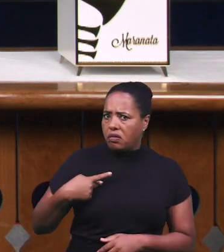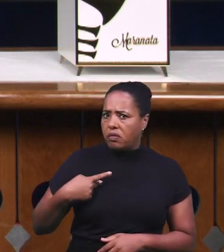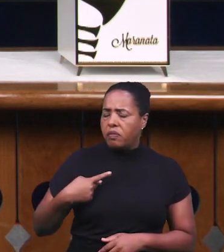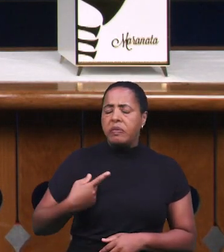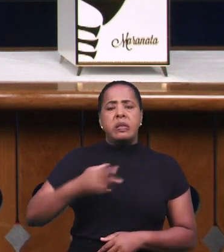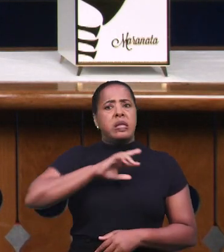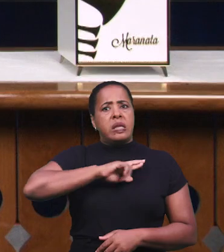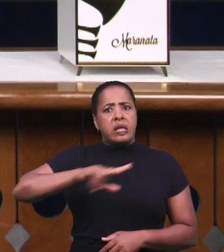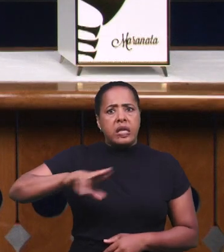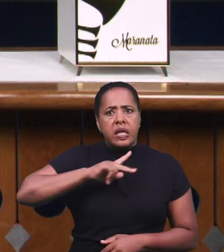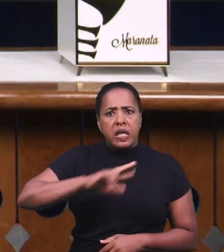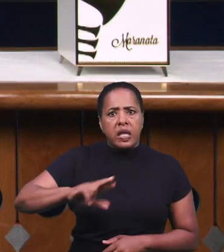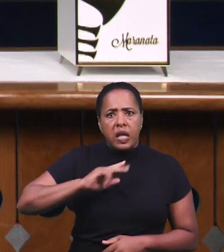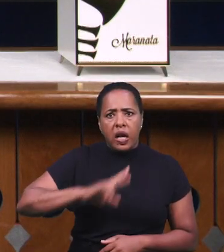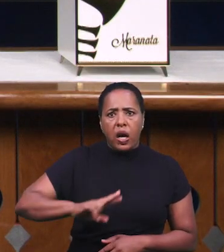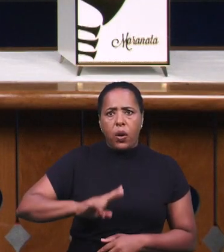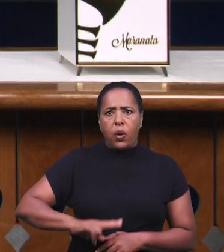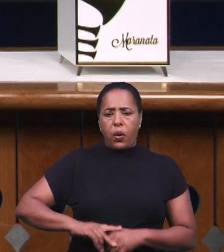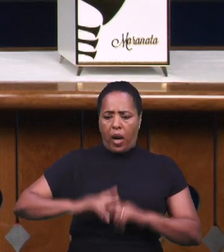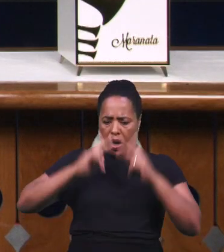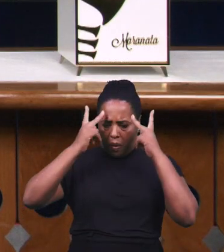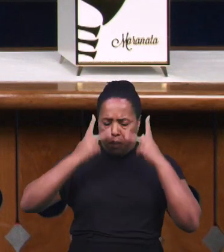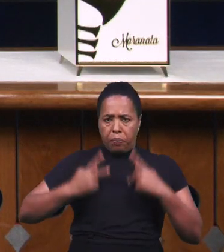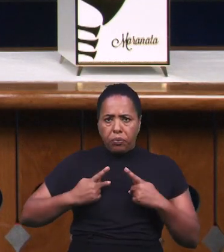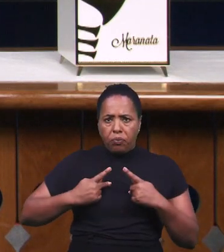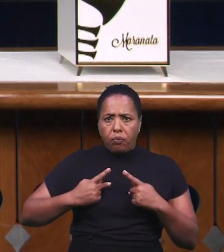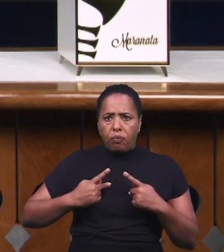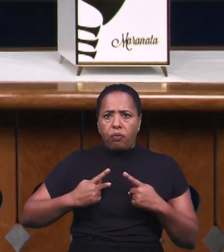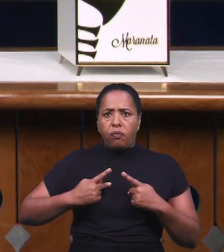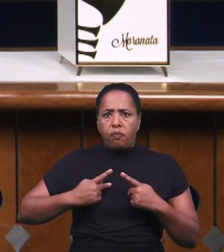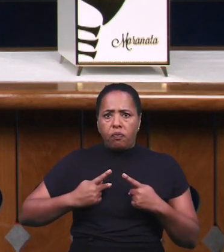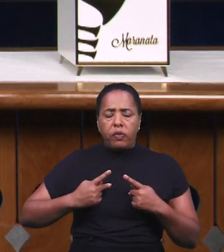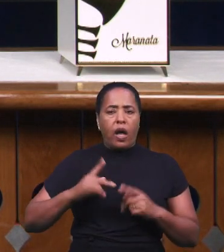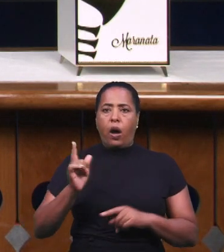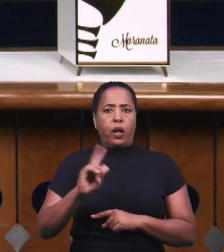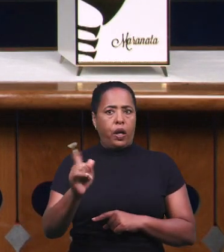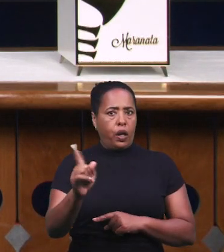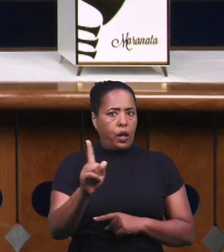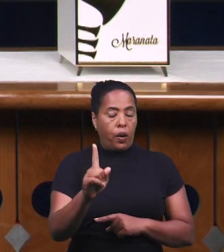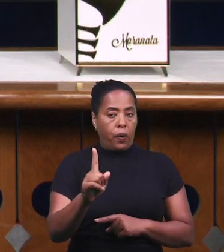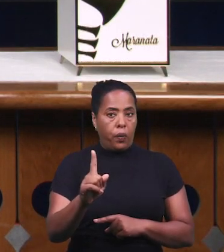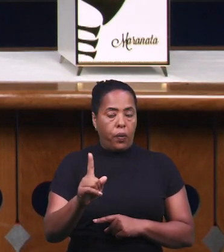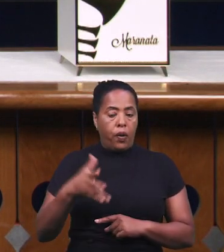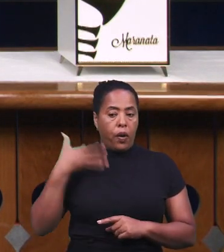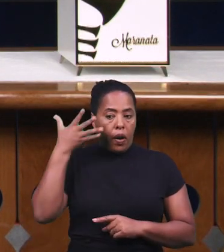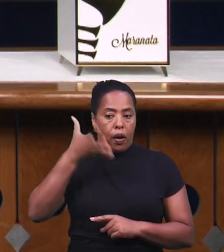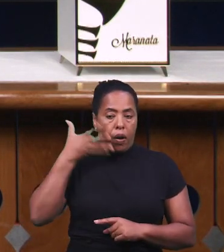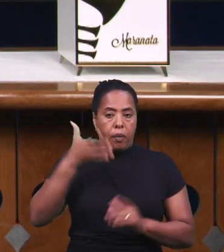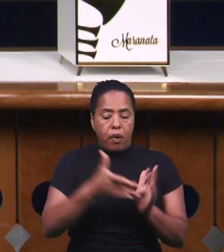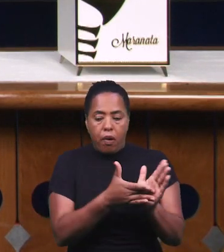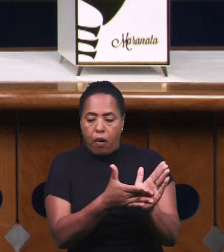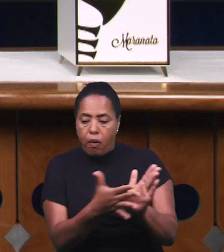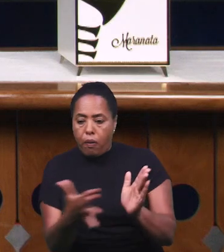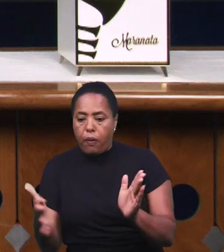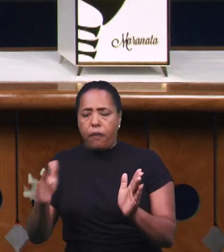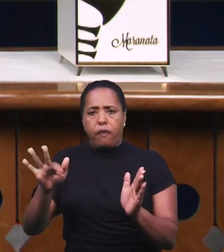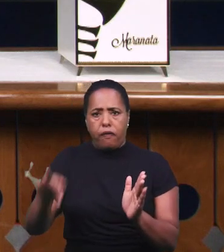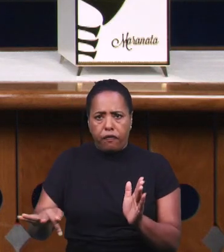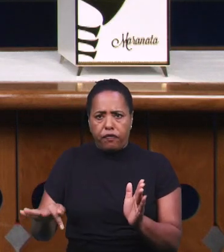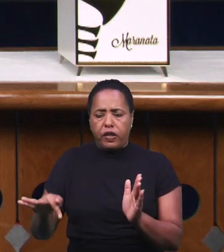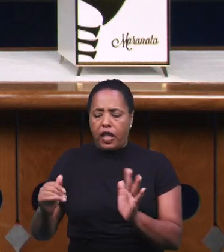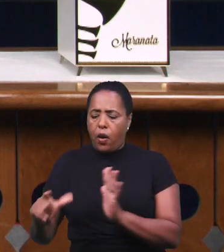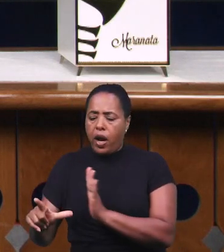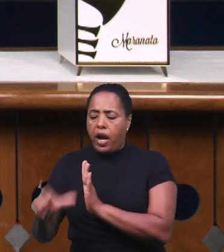homem ilustre, não. A mensagem dessa última hora, desse momento que